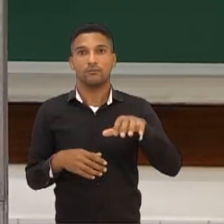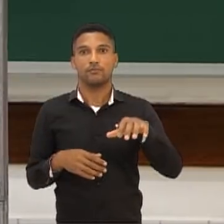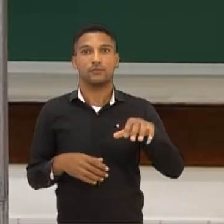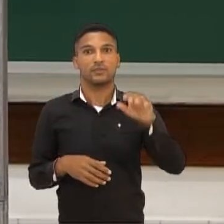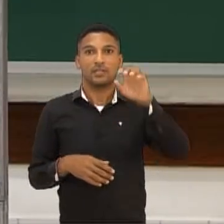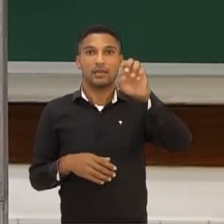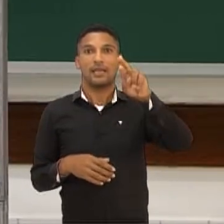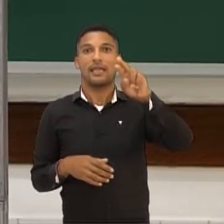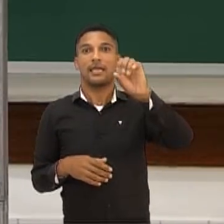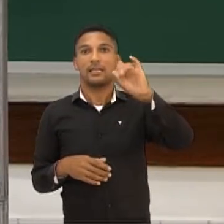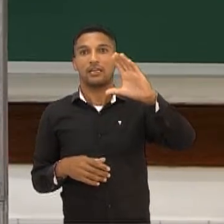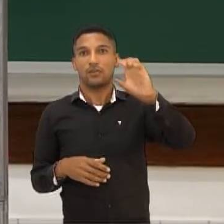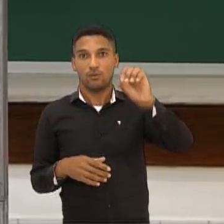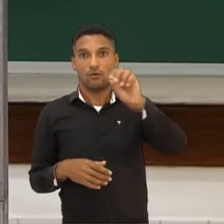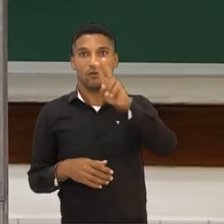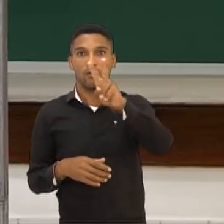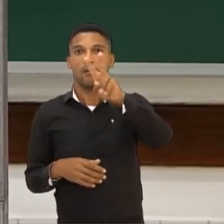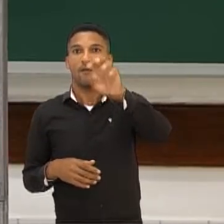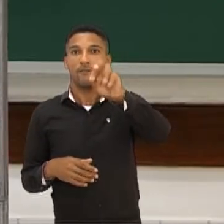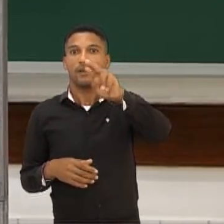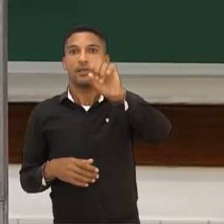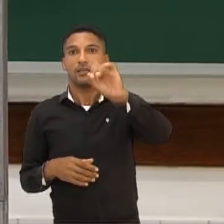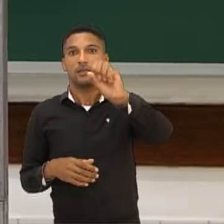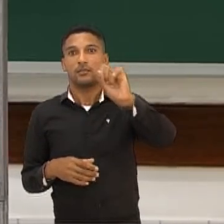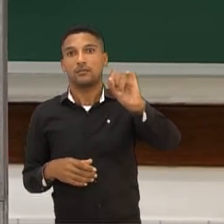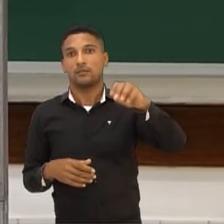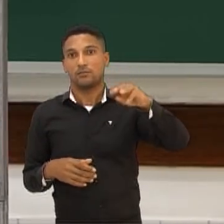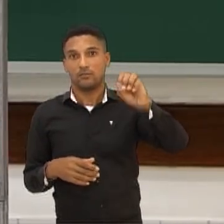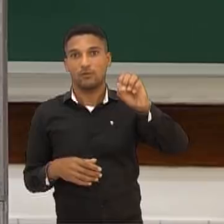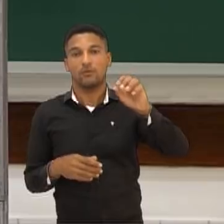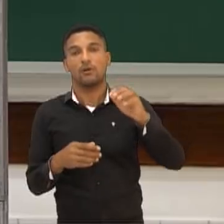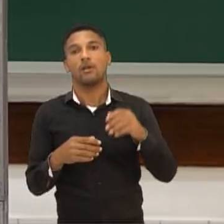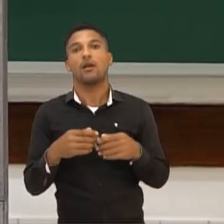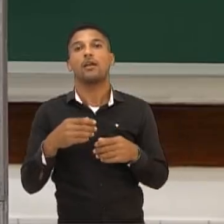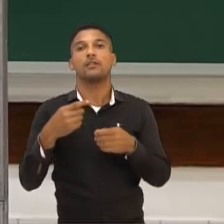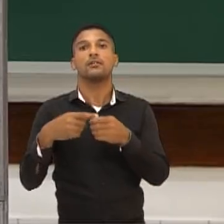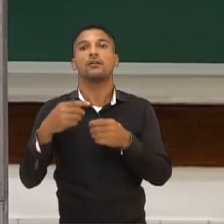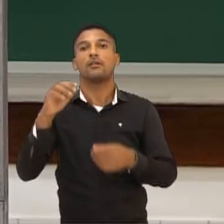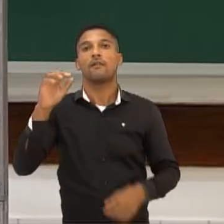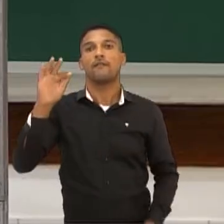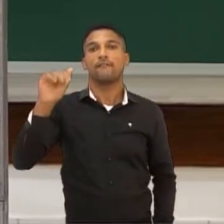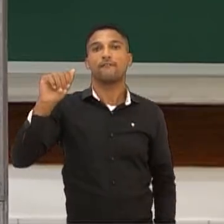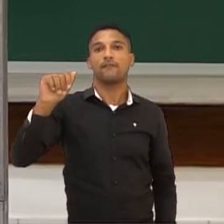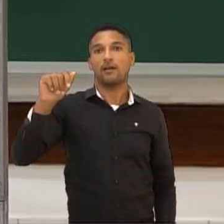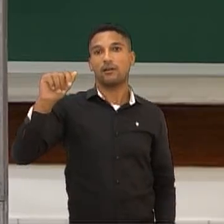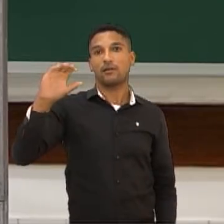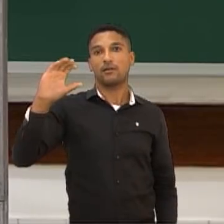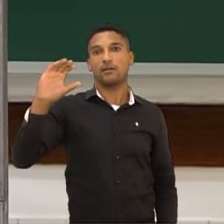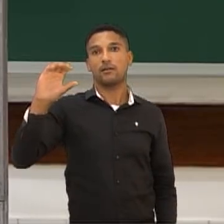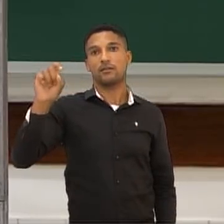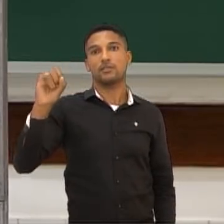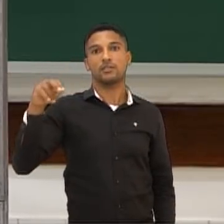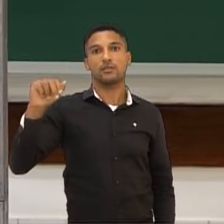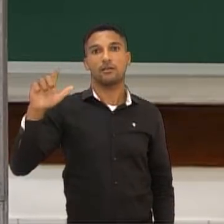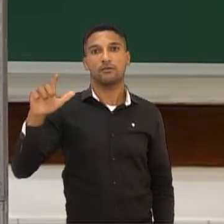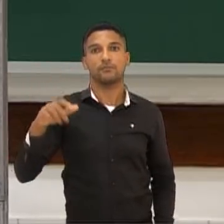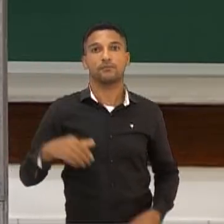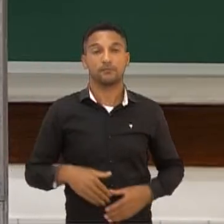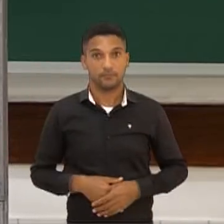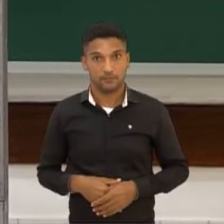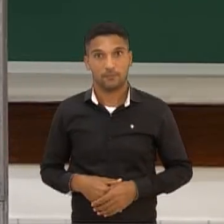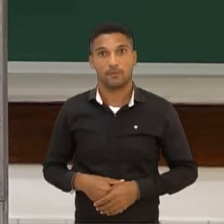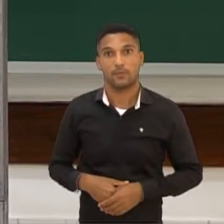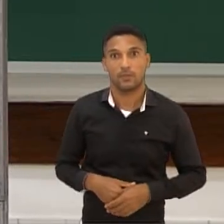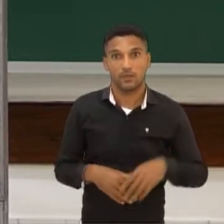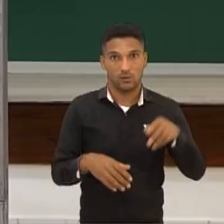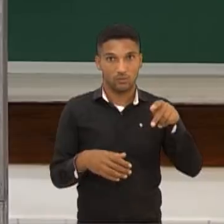Érico Veríssimo, né, de Faxinal, onde o professor e cantor Hélio, né, o Heliovski, da banda Iron Almeida,